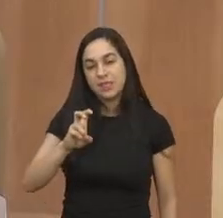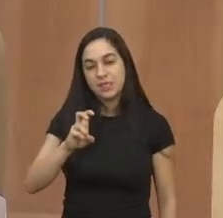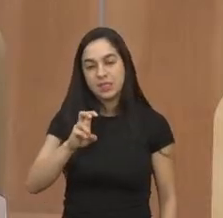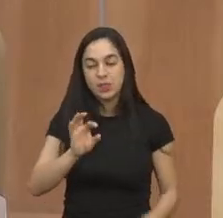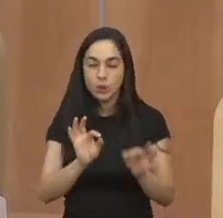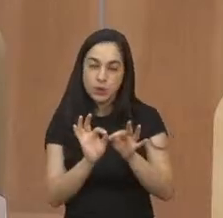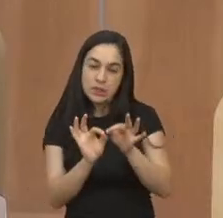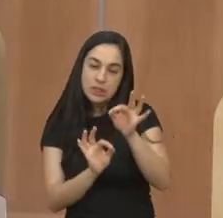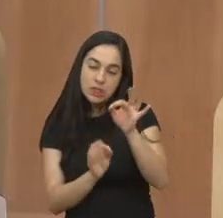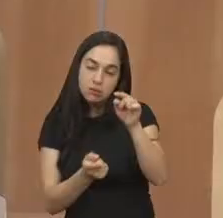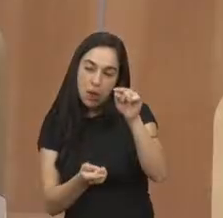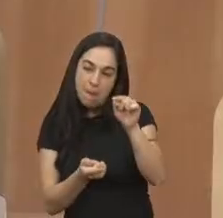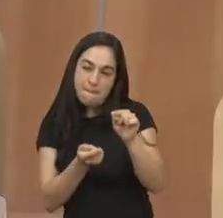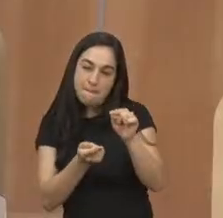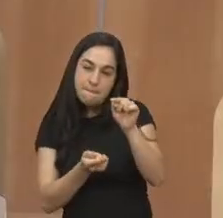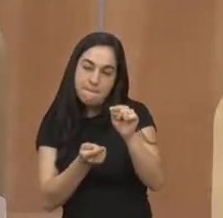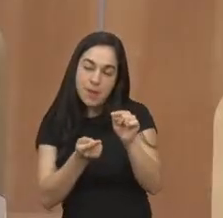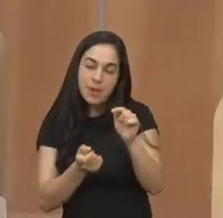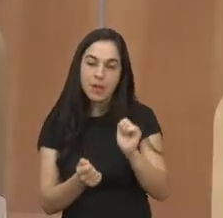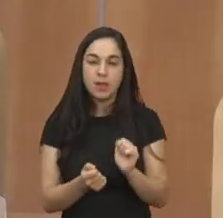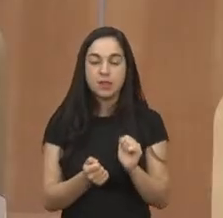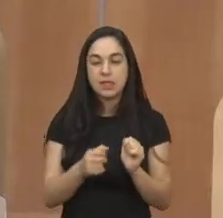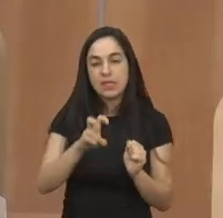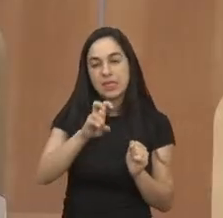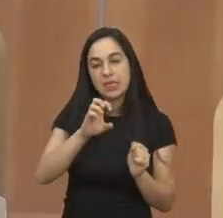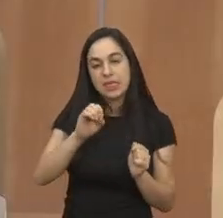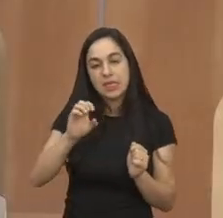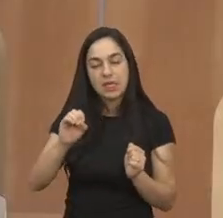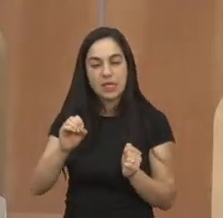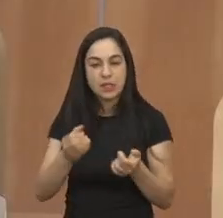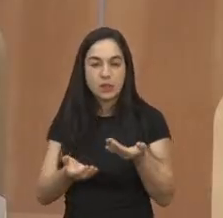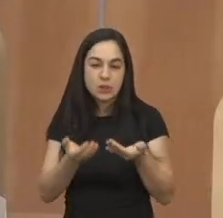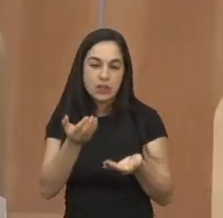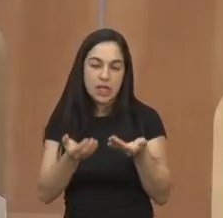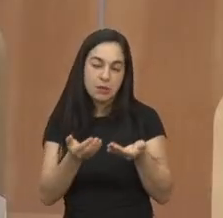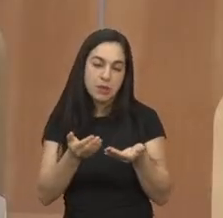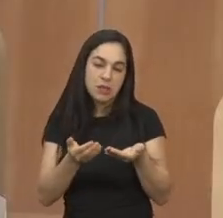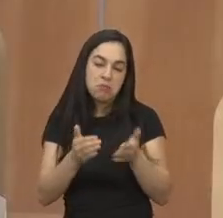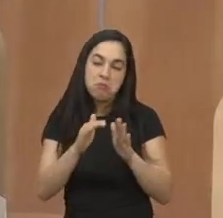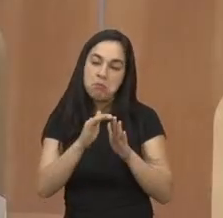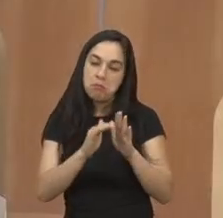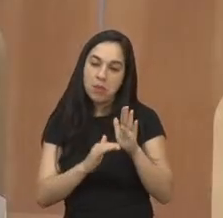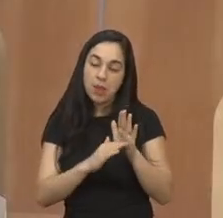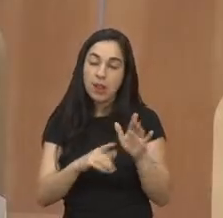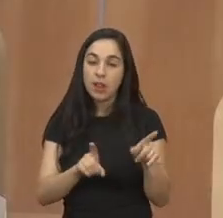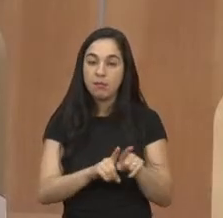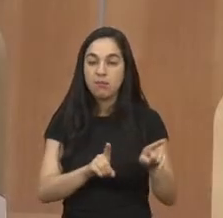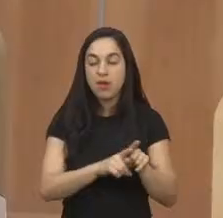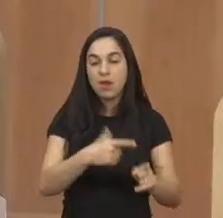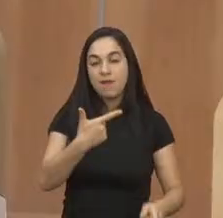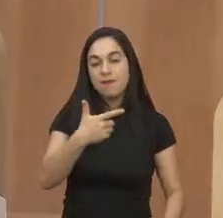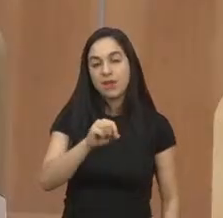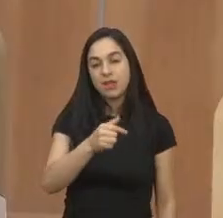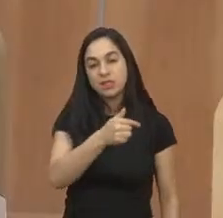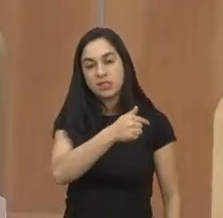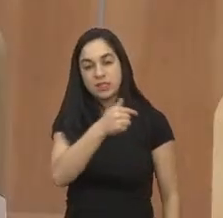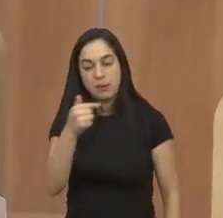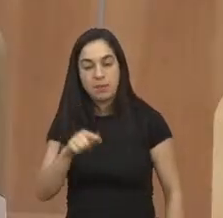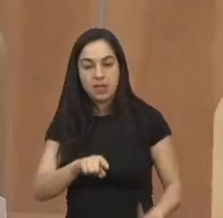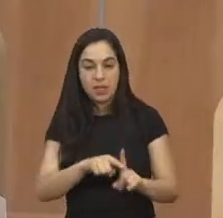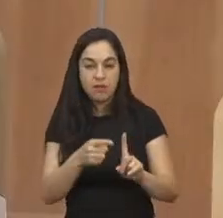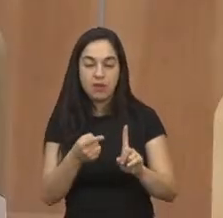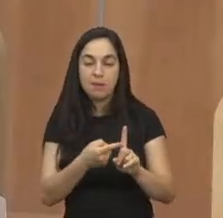com menos de 500 gramas e menos de 20 semanas. Ou